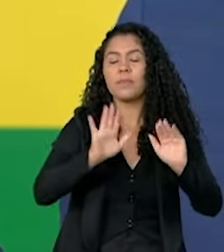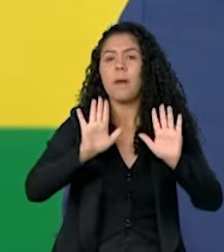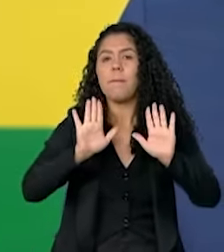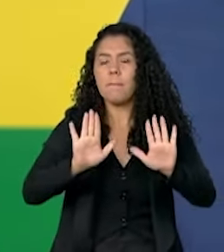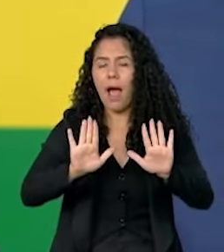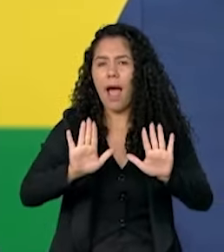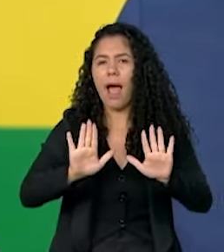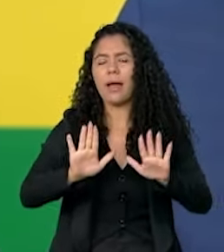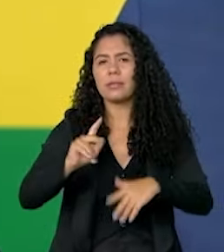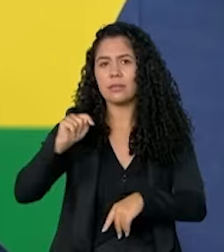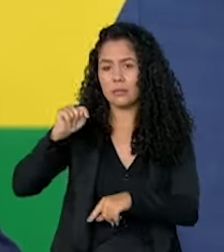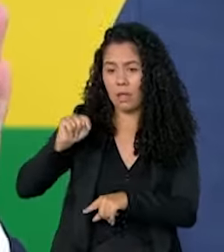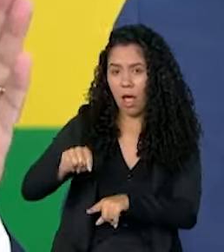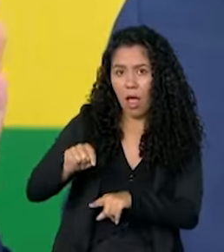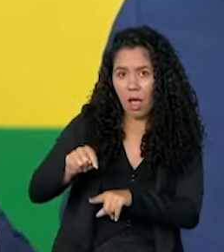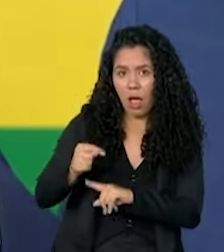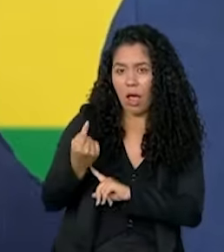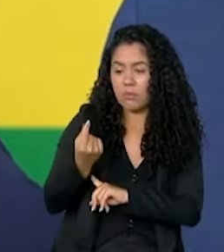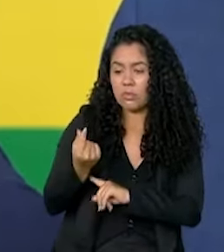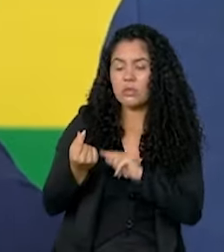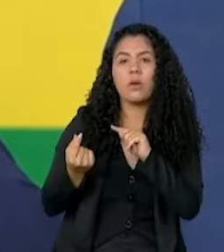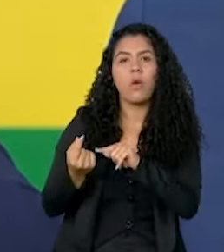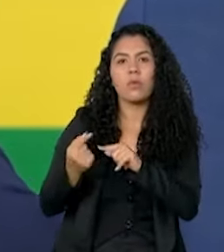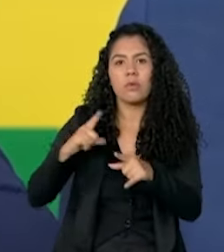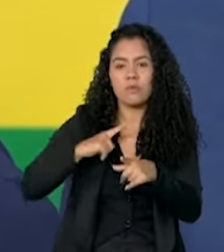estar condicionado